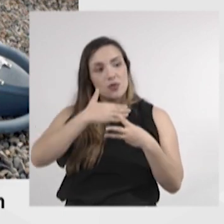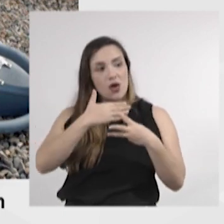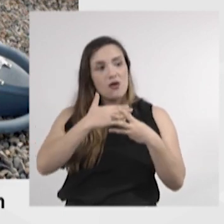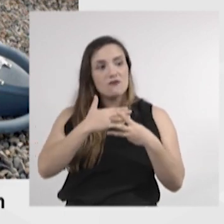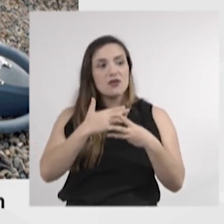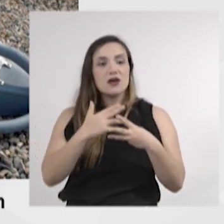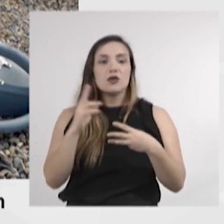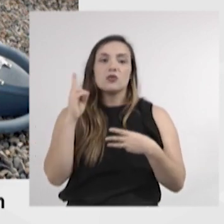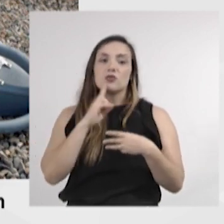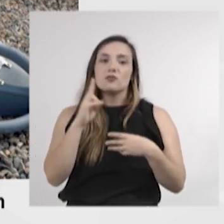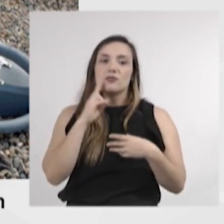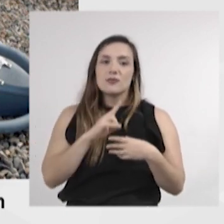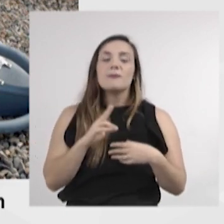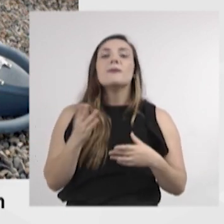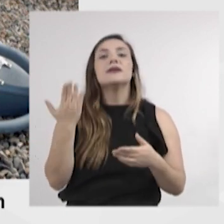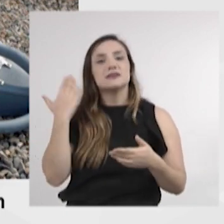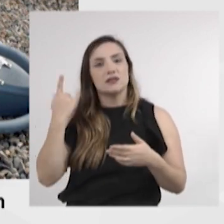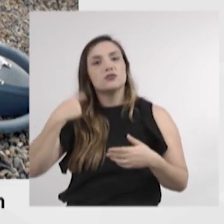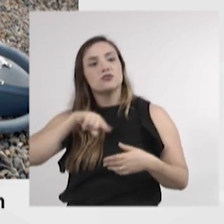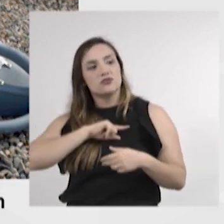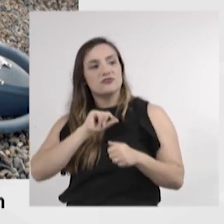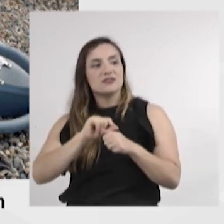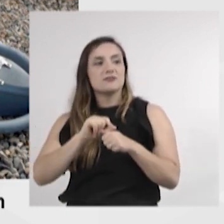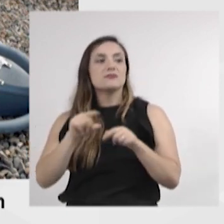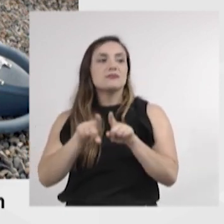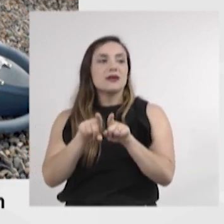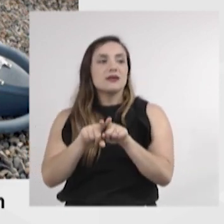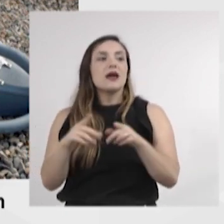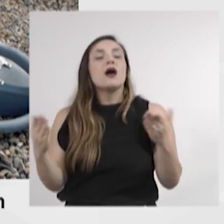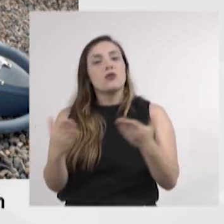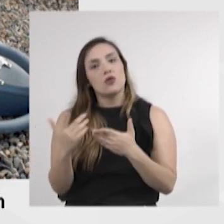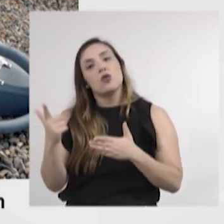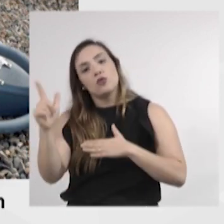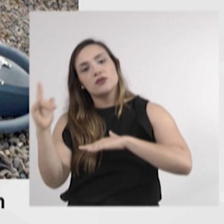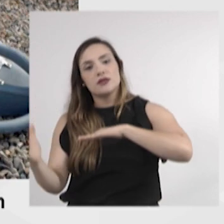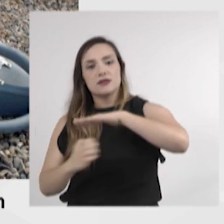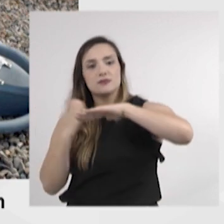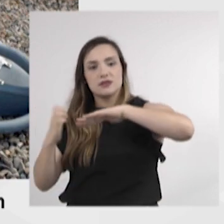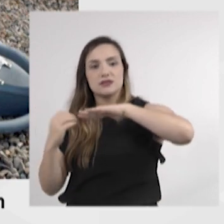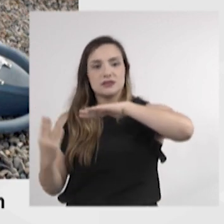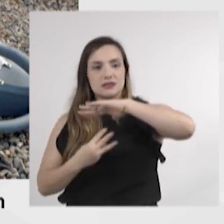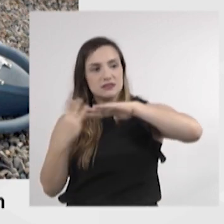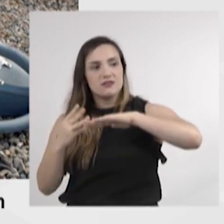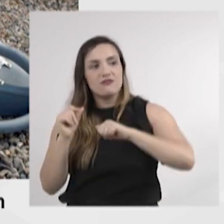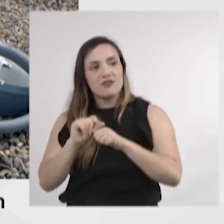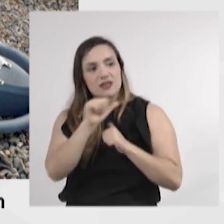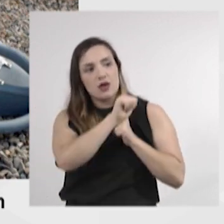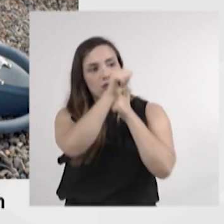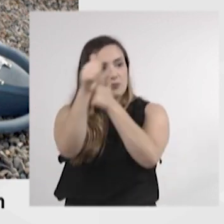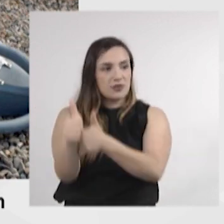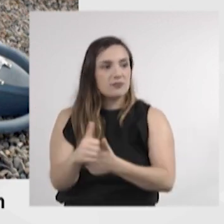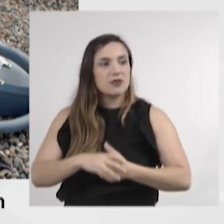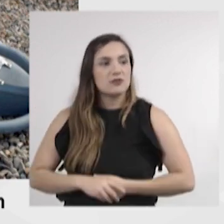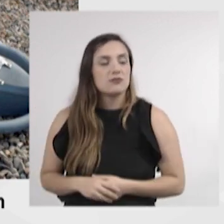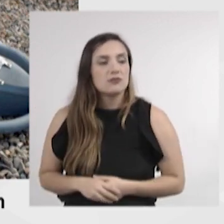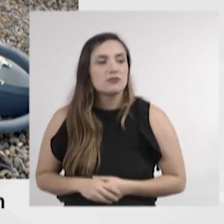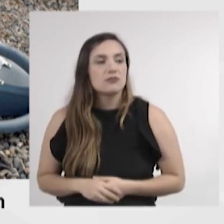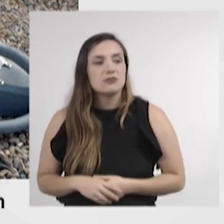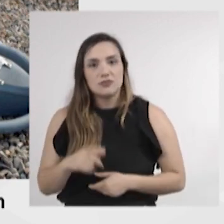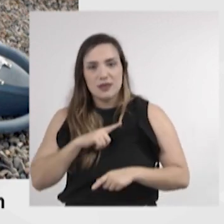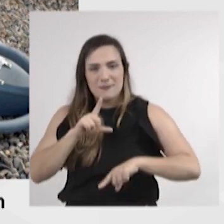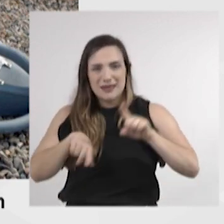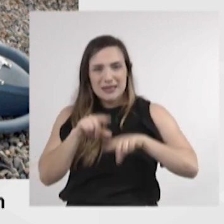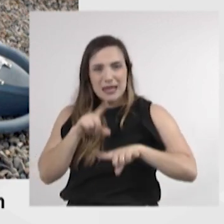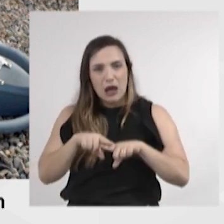também fazemos, era nós que fazíamos com a equipe própria, e agora a mesma terceirizada faz esse monitoramento com